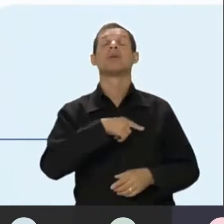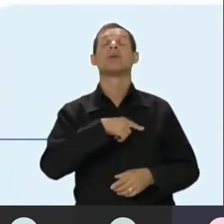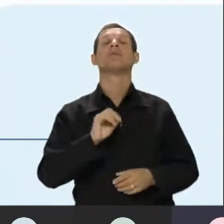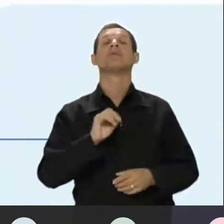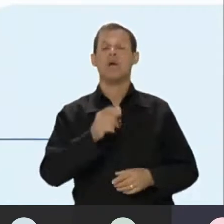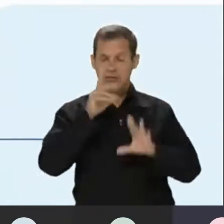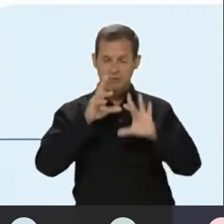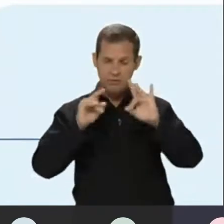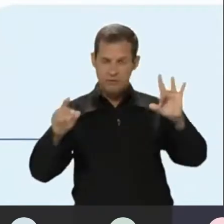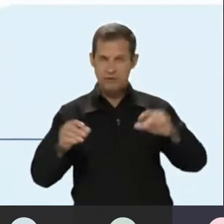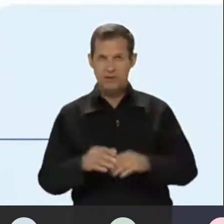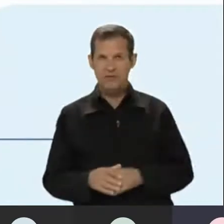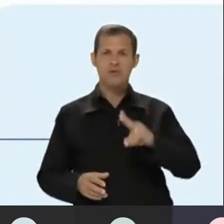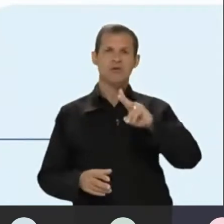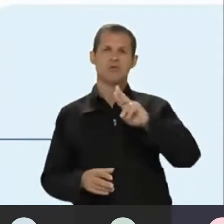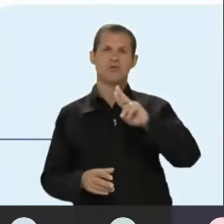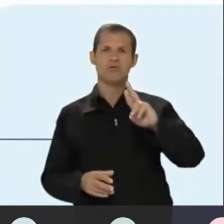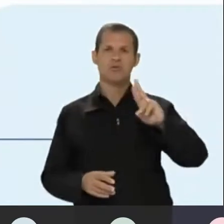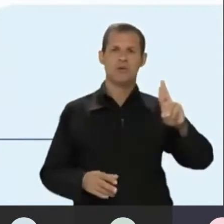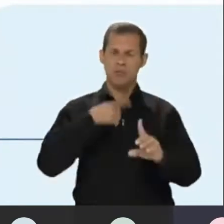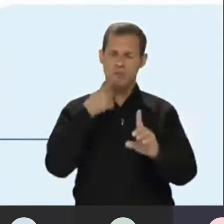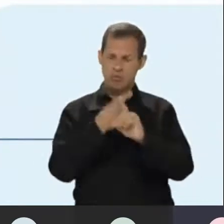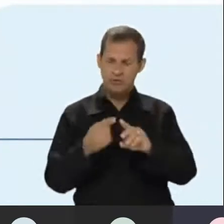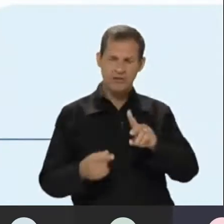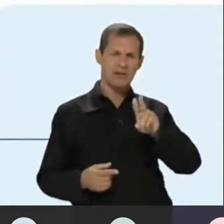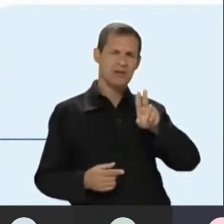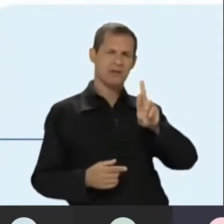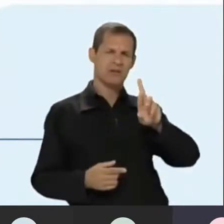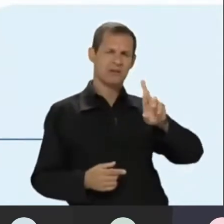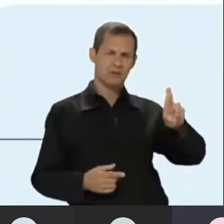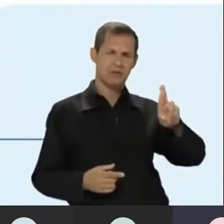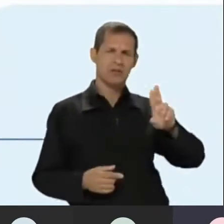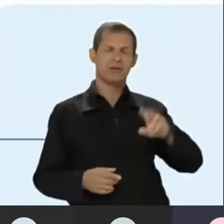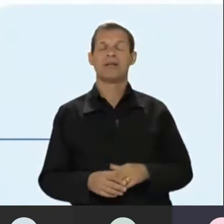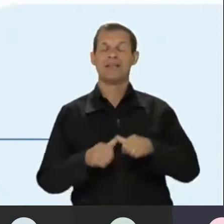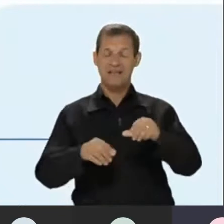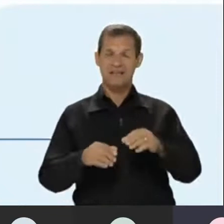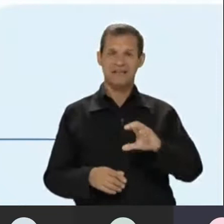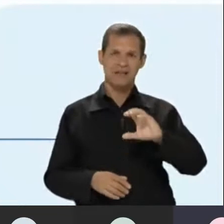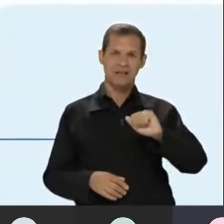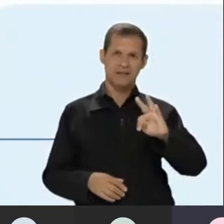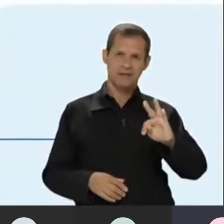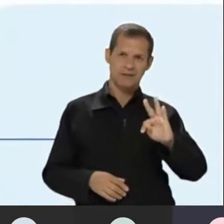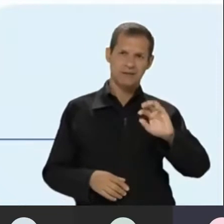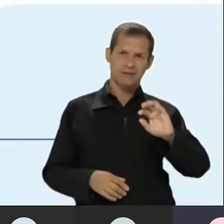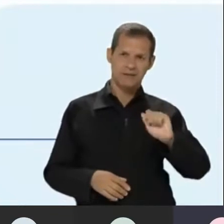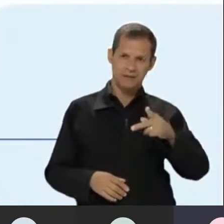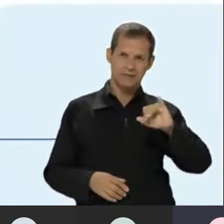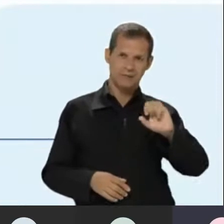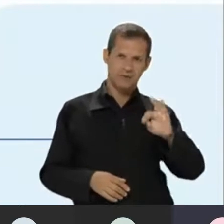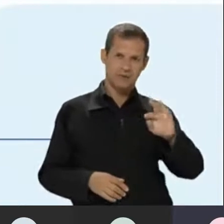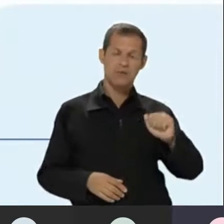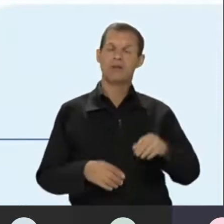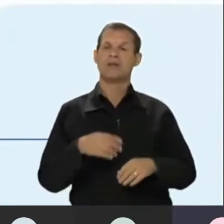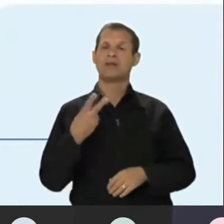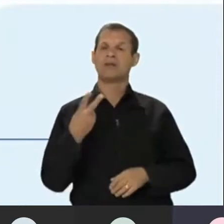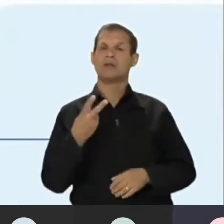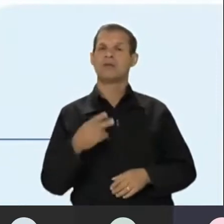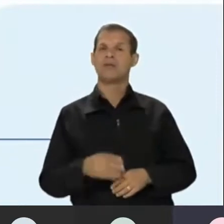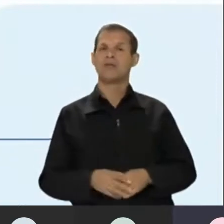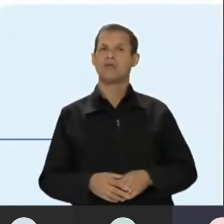que eu vou ter de umidade relativa? Então, a gente tem que encontrar a umidade relativa nessa carta psicrométrica a partir das